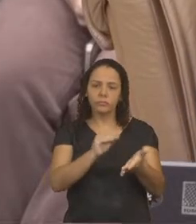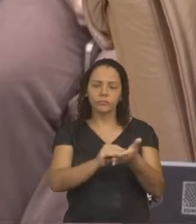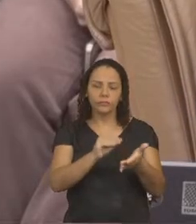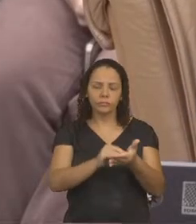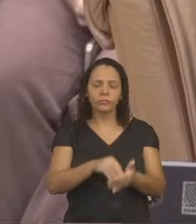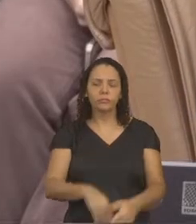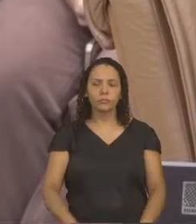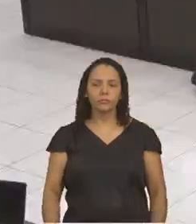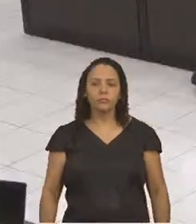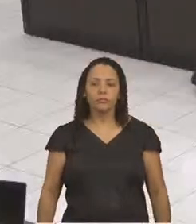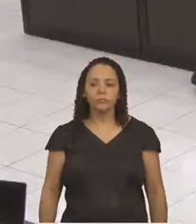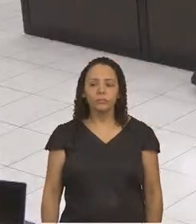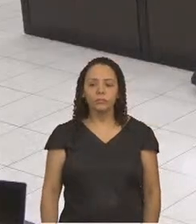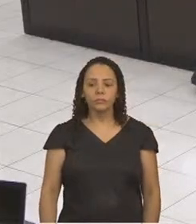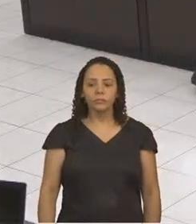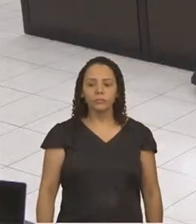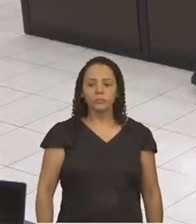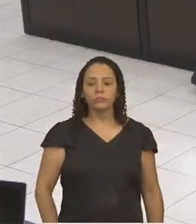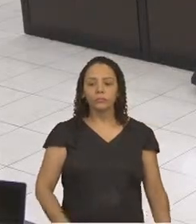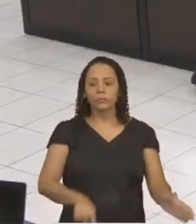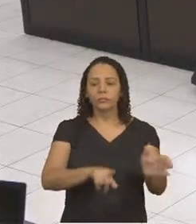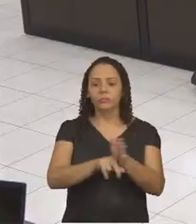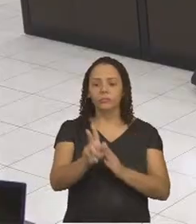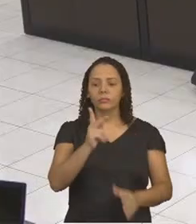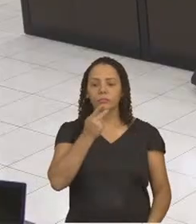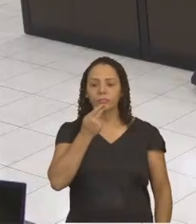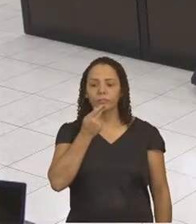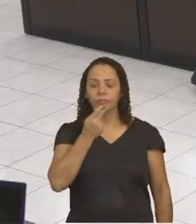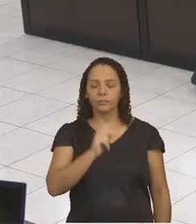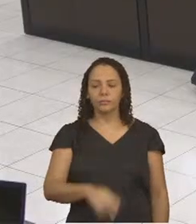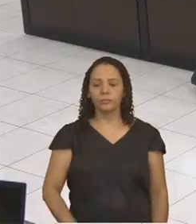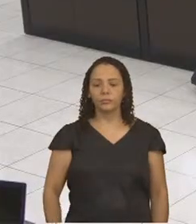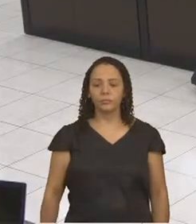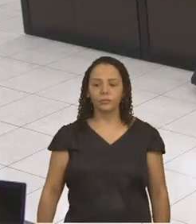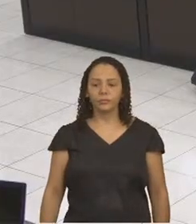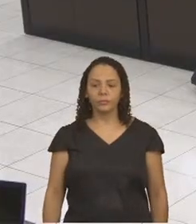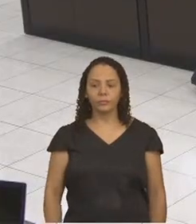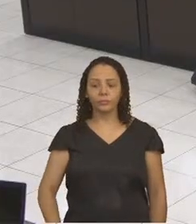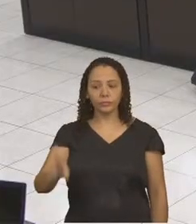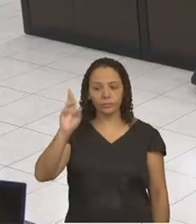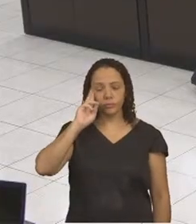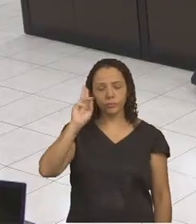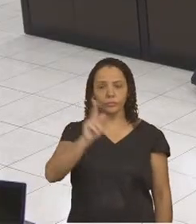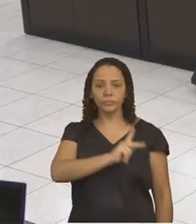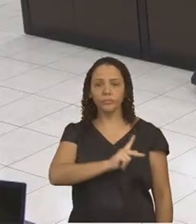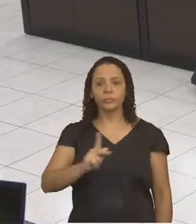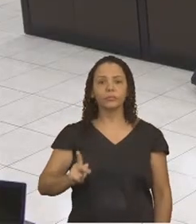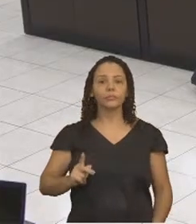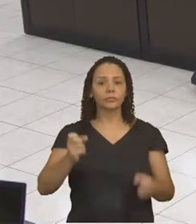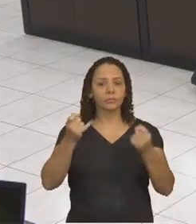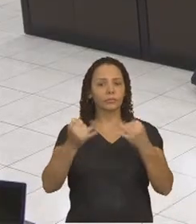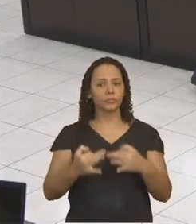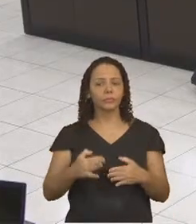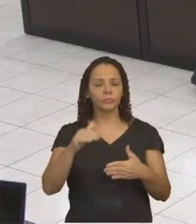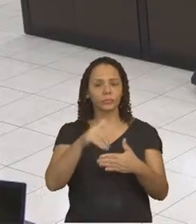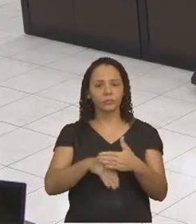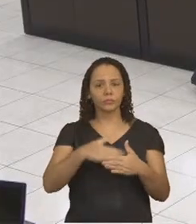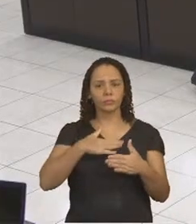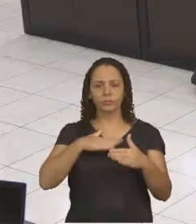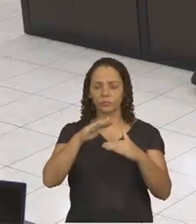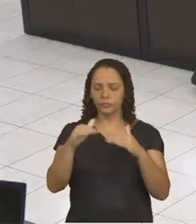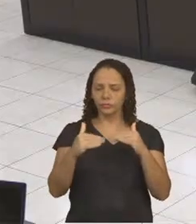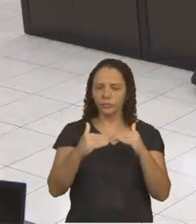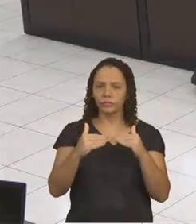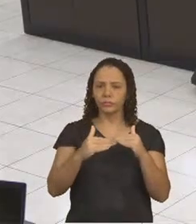recursos. Como voto o vereador Hernani Barreto. Senhor presidente, justificando o voto, com certeza sou favorável.